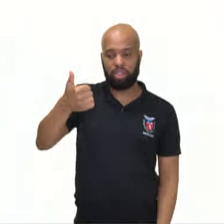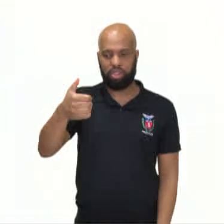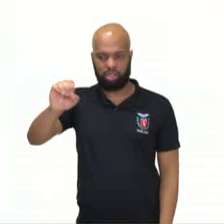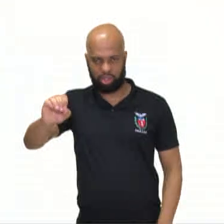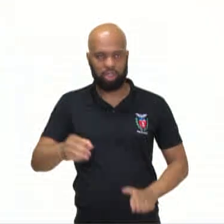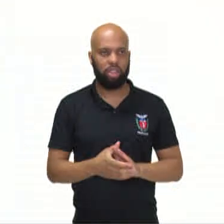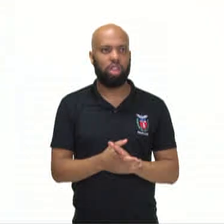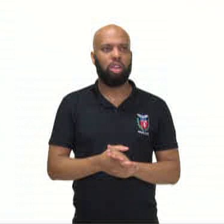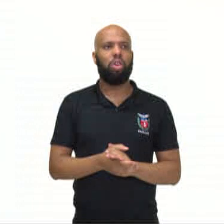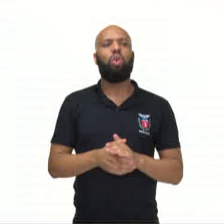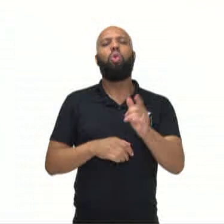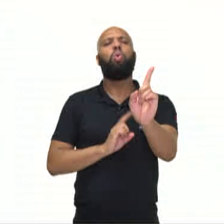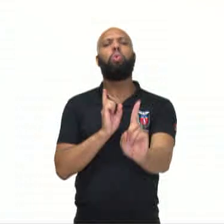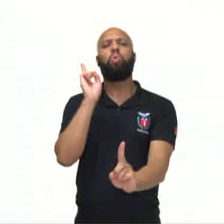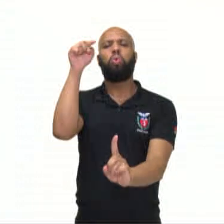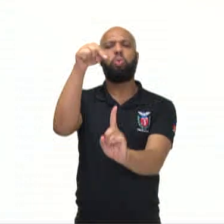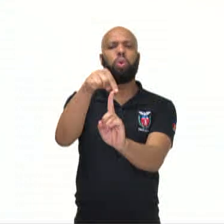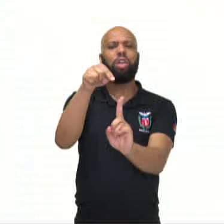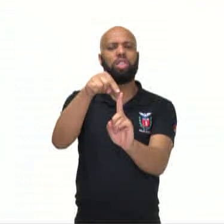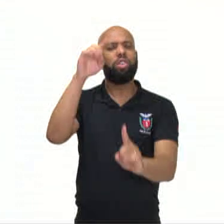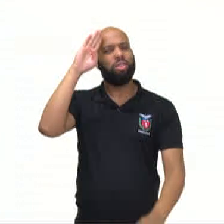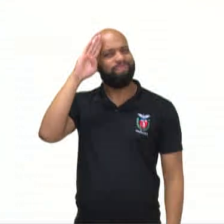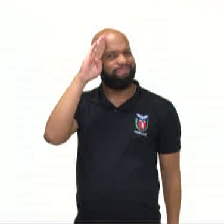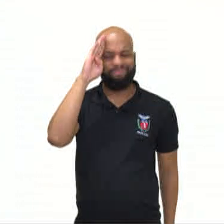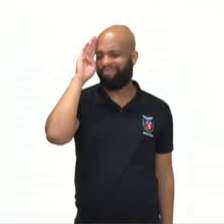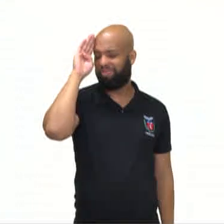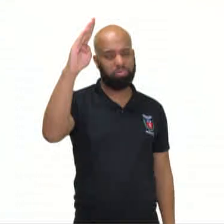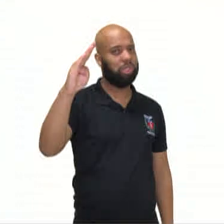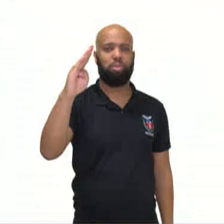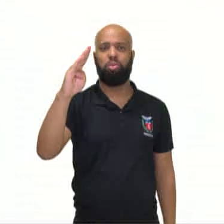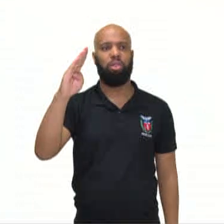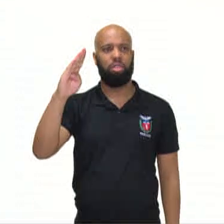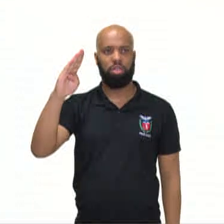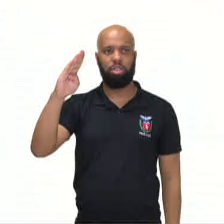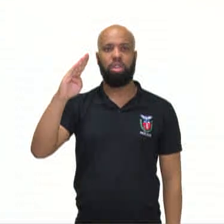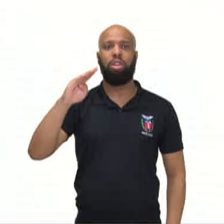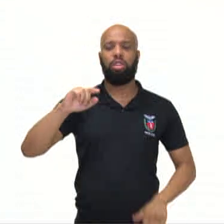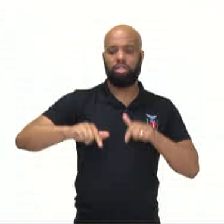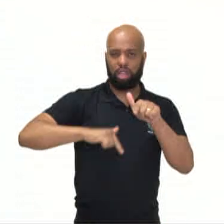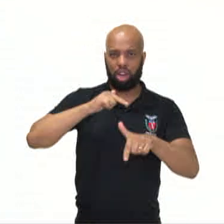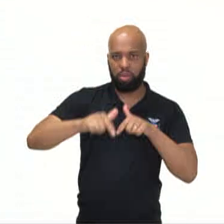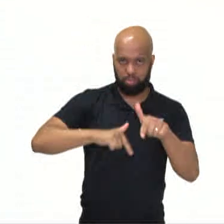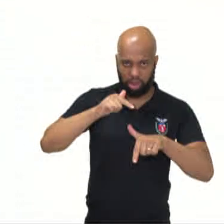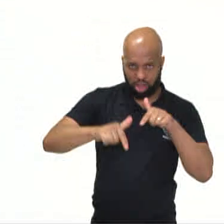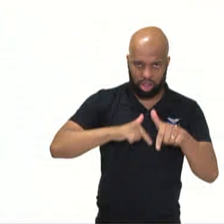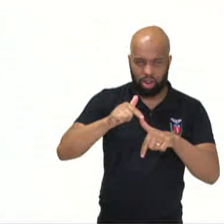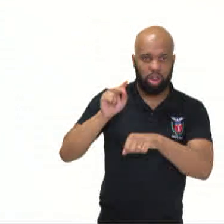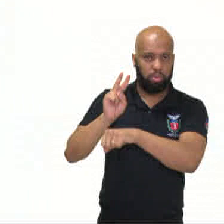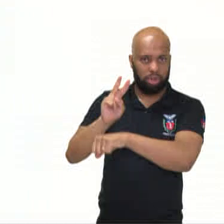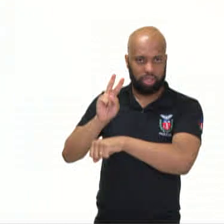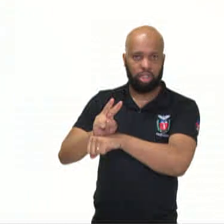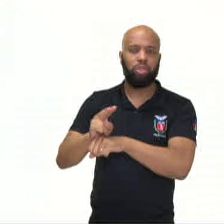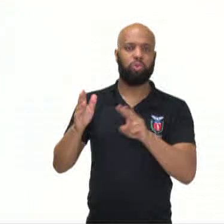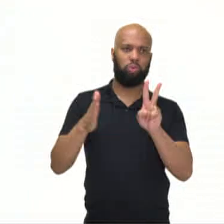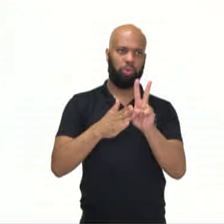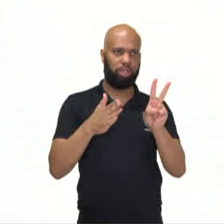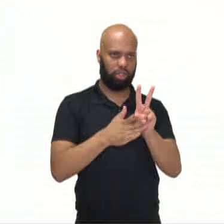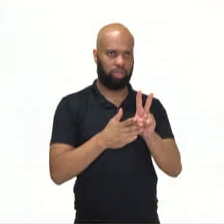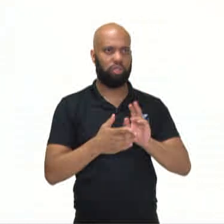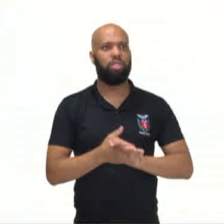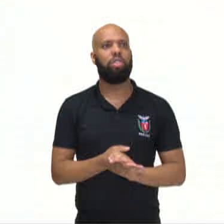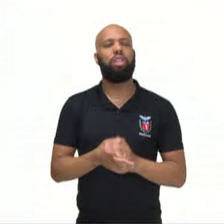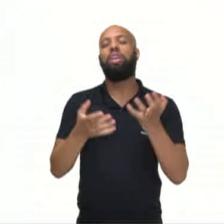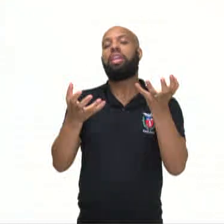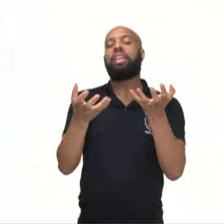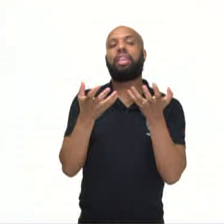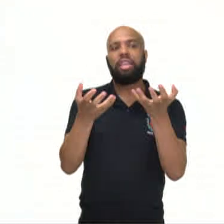Qual é a função? Objetivo principal, primário do Serviço de Proteção ao Índio?